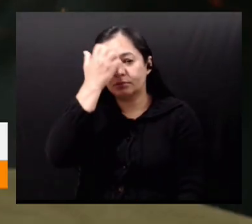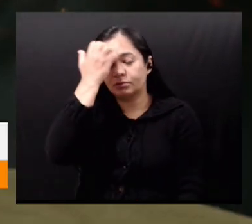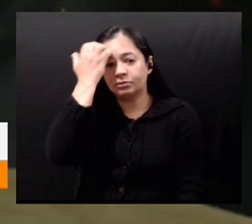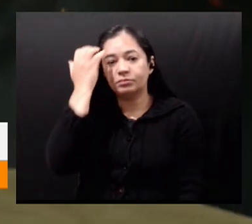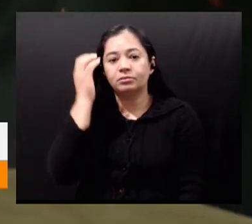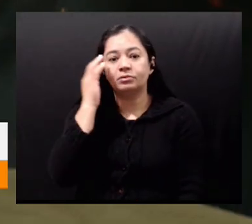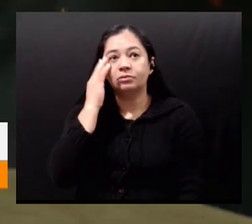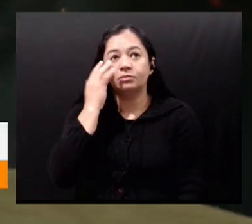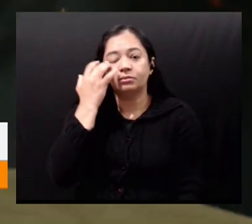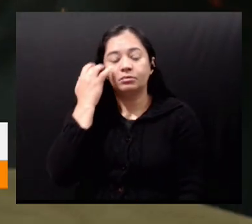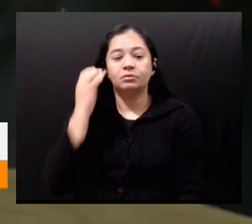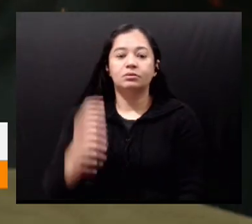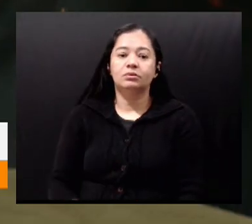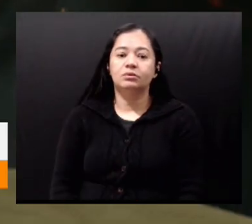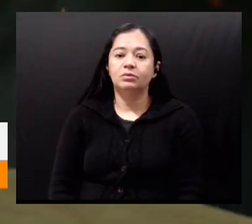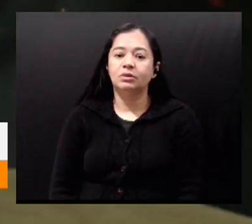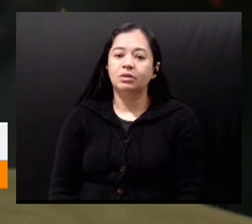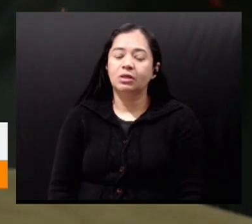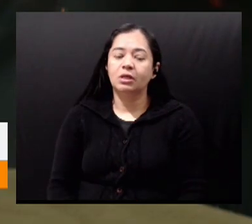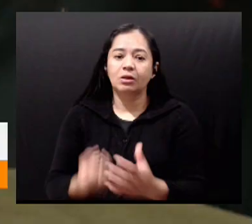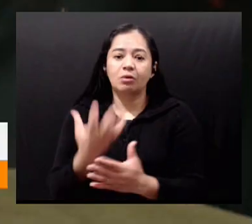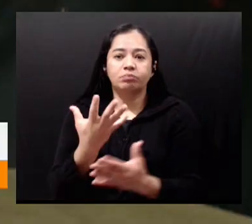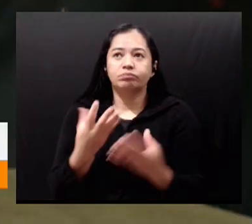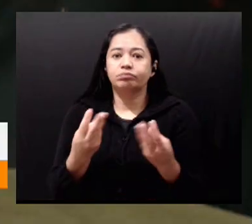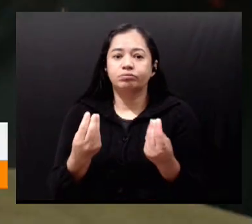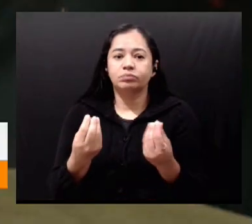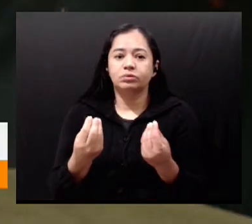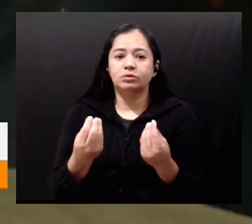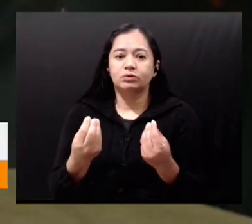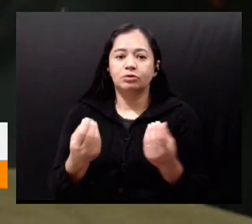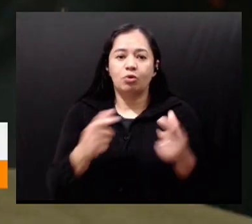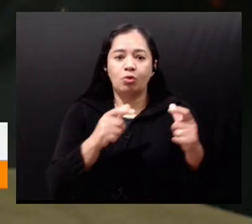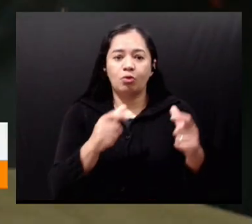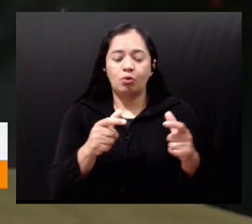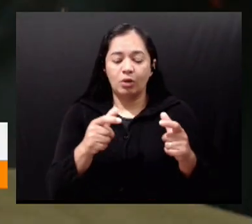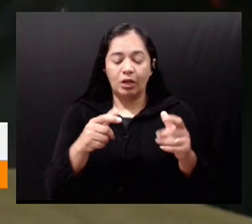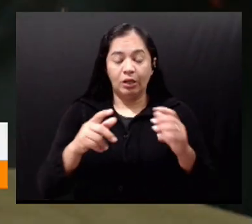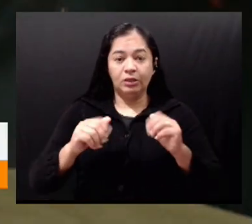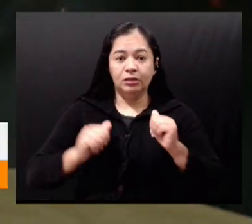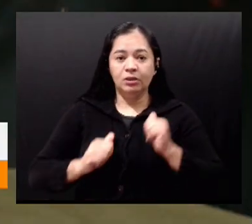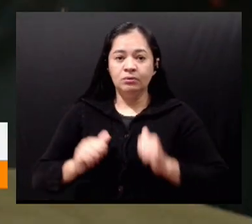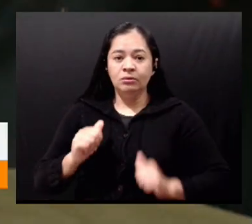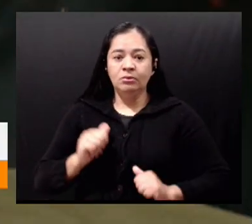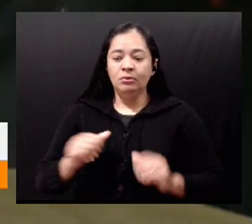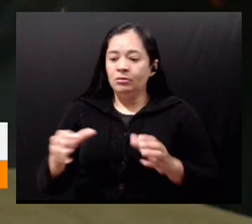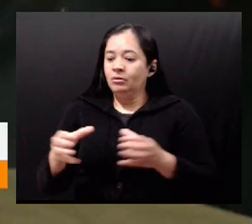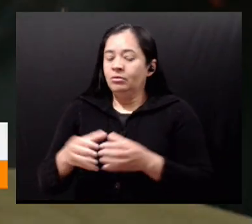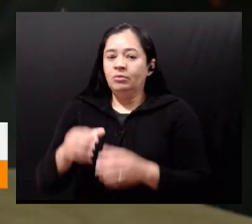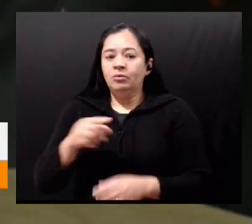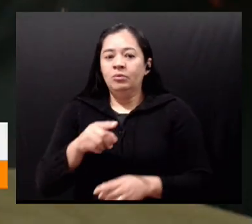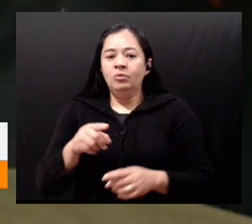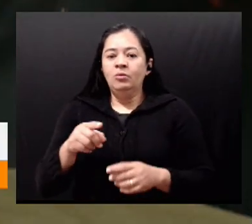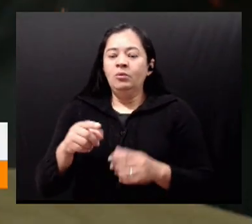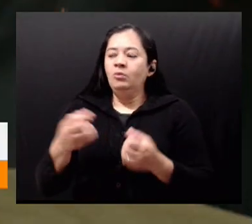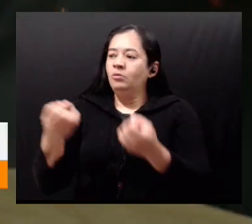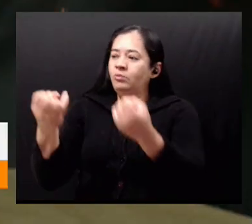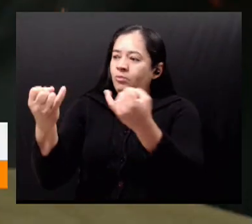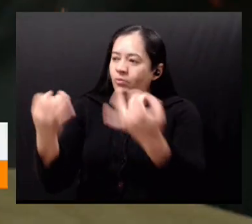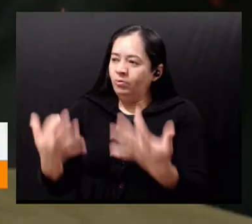acaba criando um ambiente de ansiedade coletiva. Então eu gostaria que você explicasse,